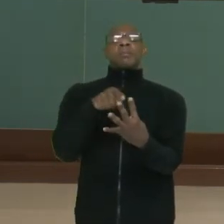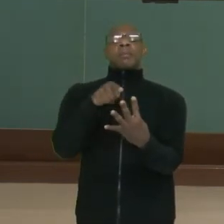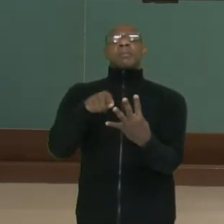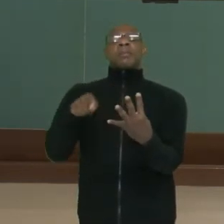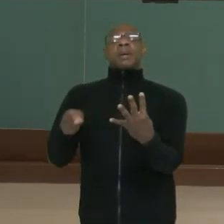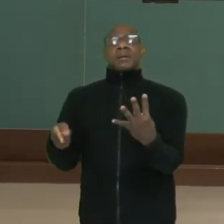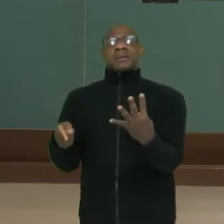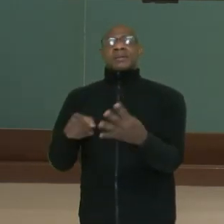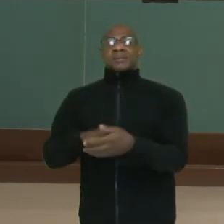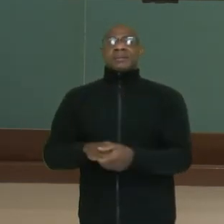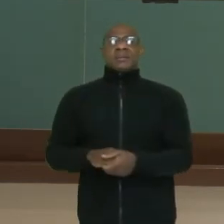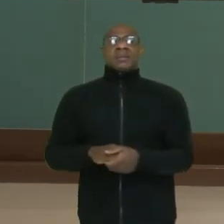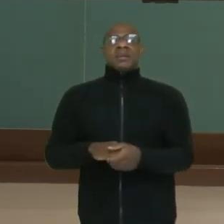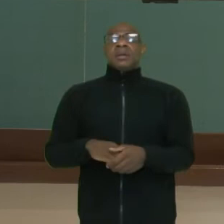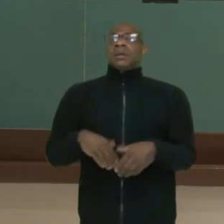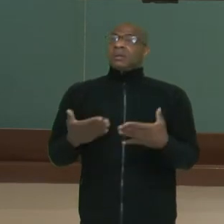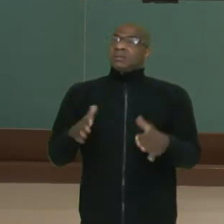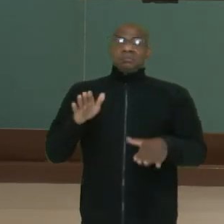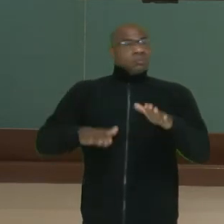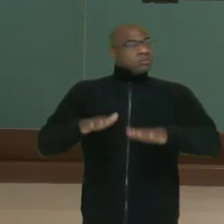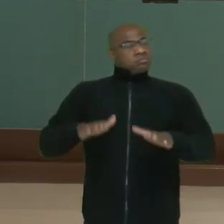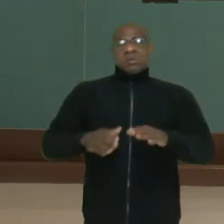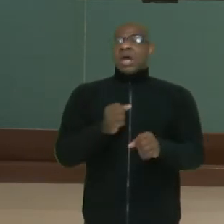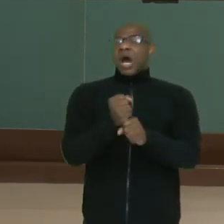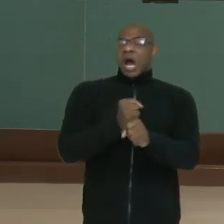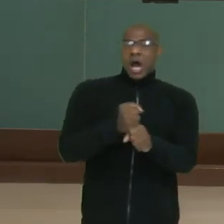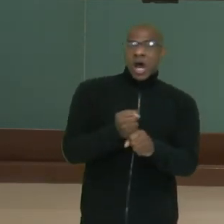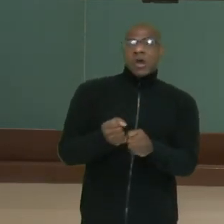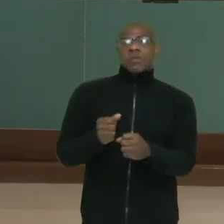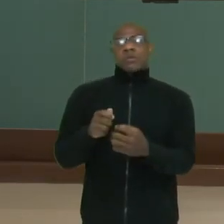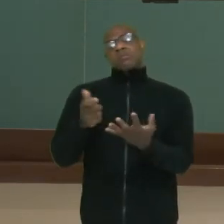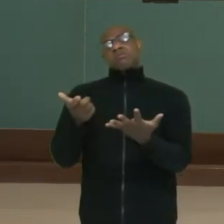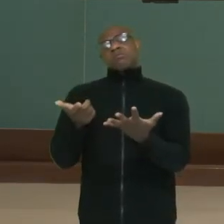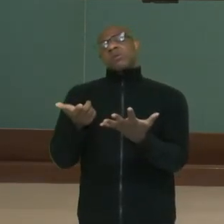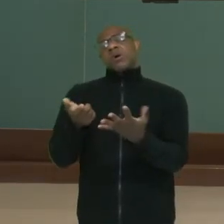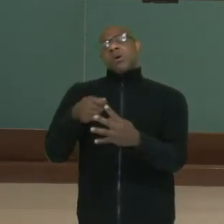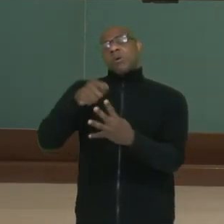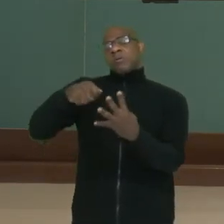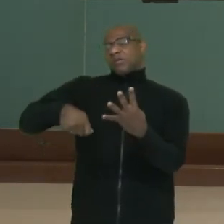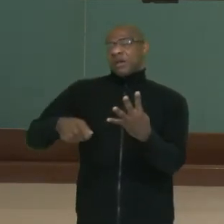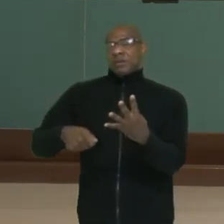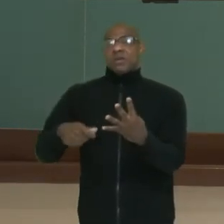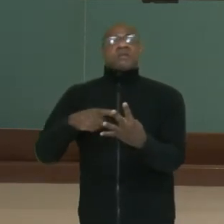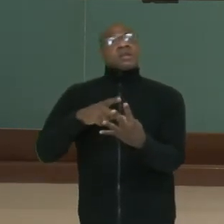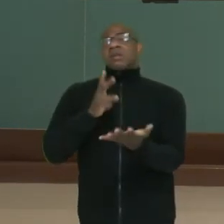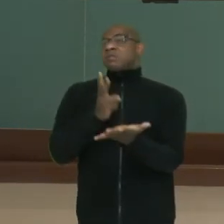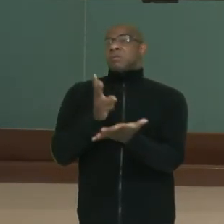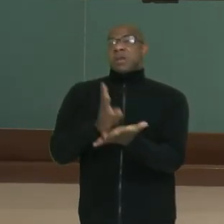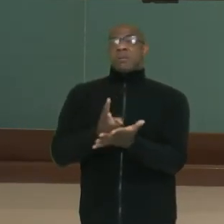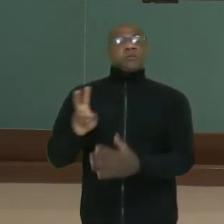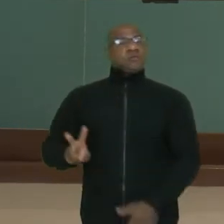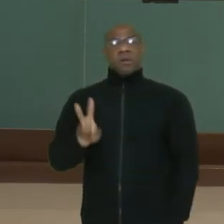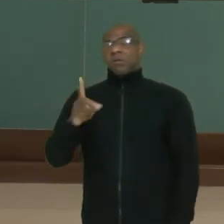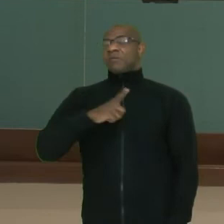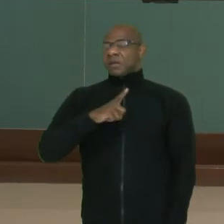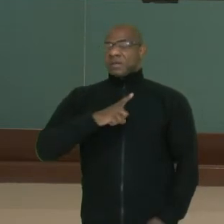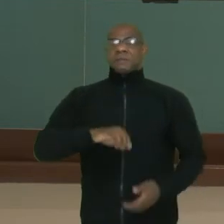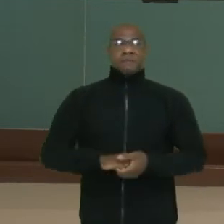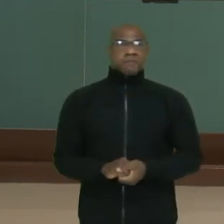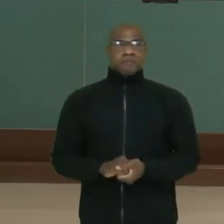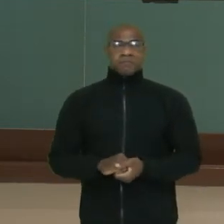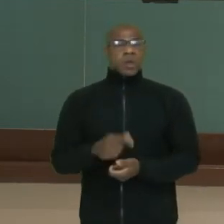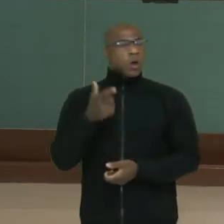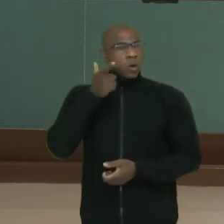fizer a conta com a taxa mensal ou com a taxa anual, vai produzir os mesmos valores.